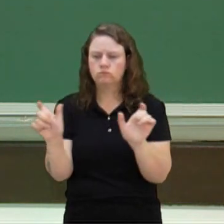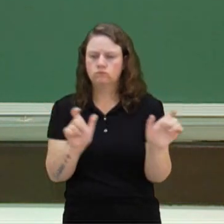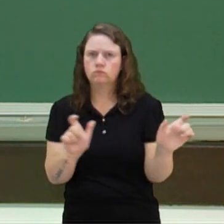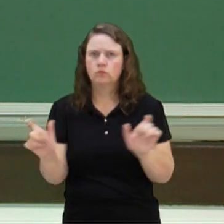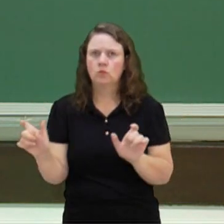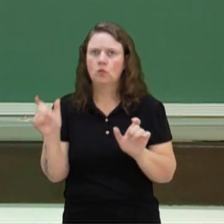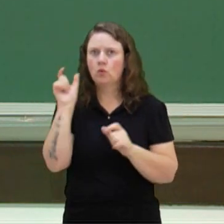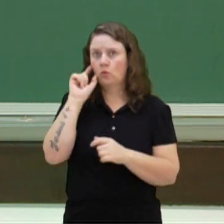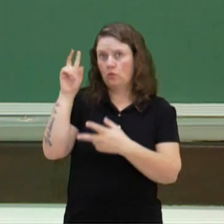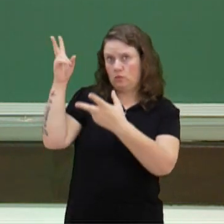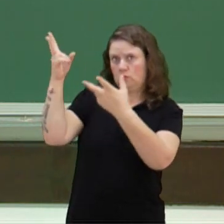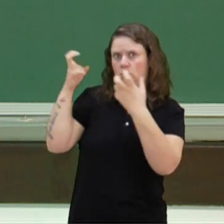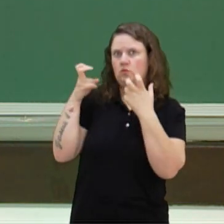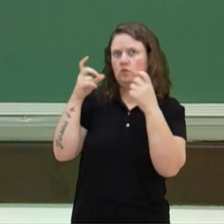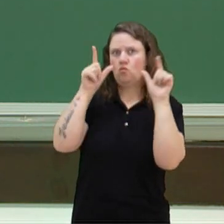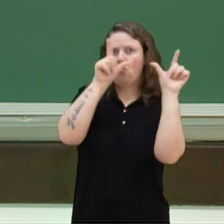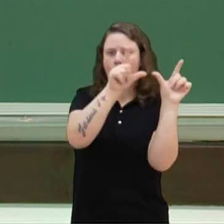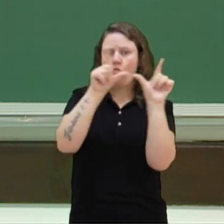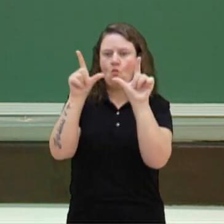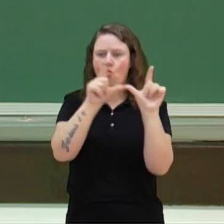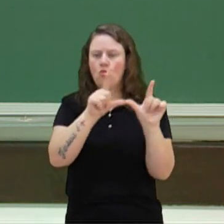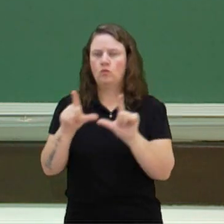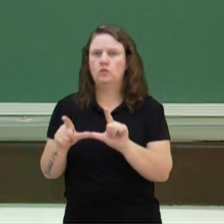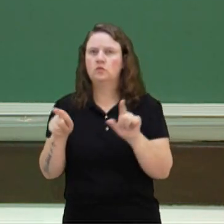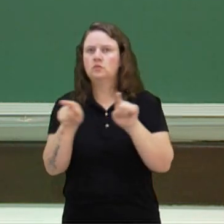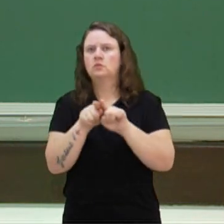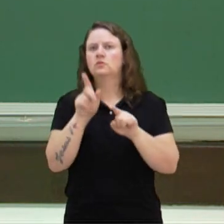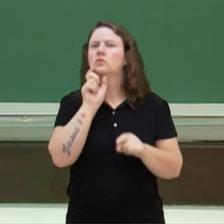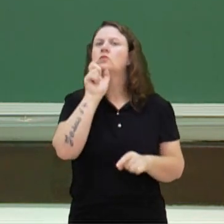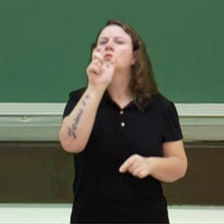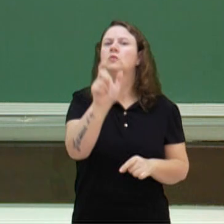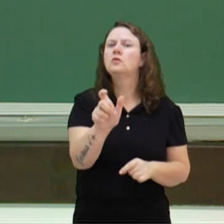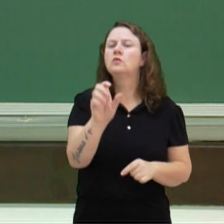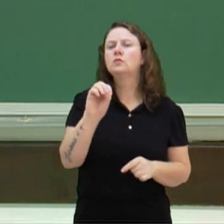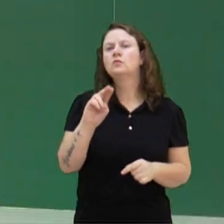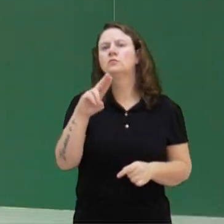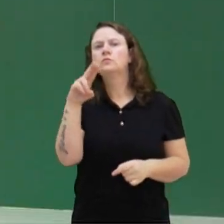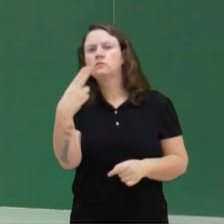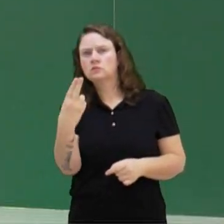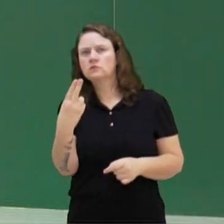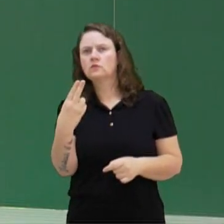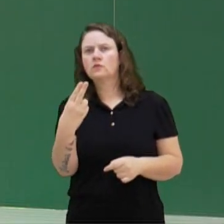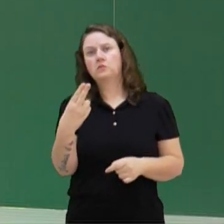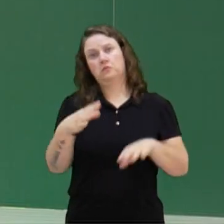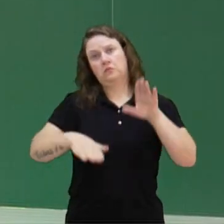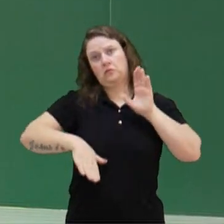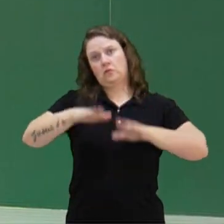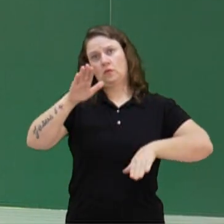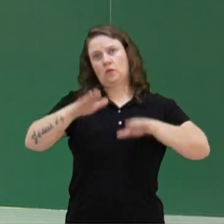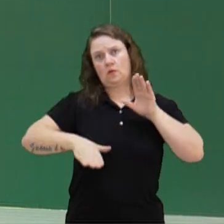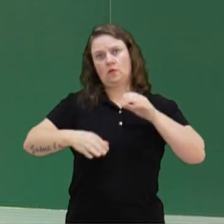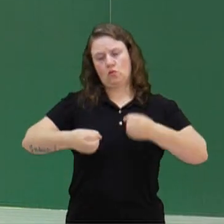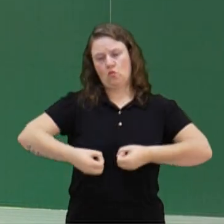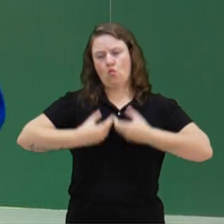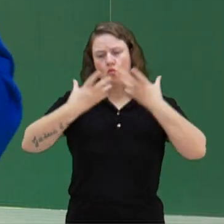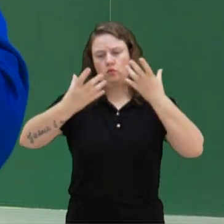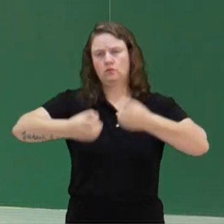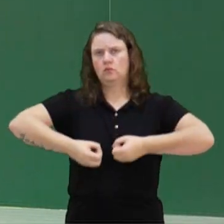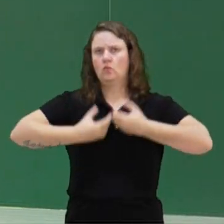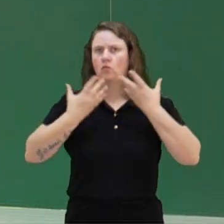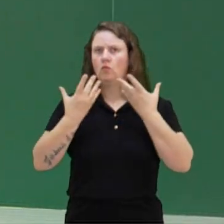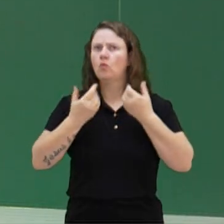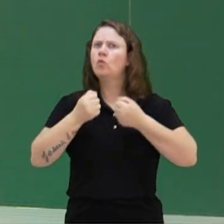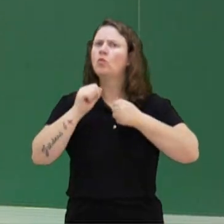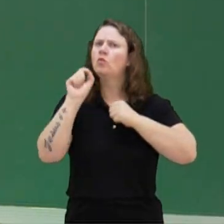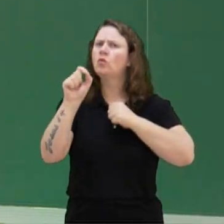né? Observe, dos quadradinhos, vai ter palavras. Ou, quando muito, expressões,